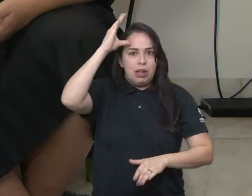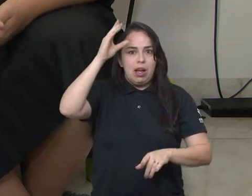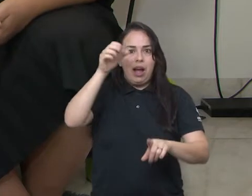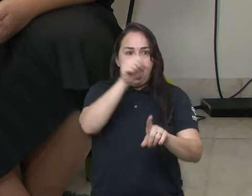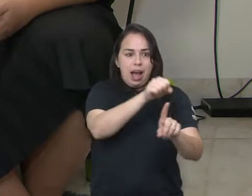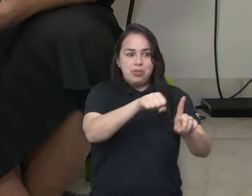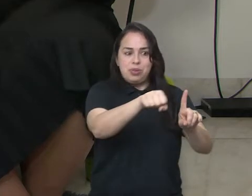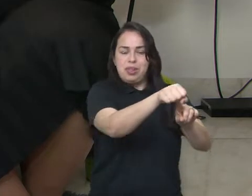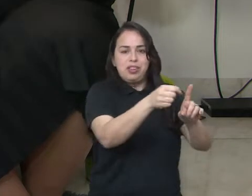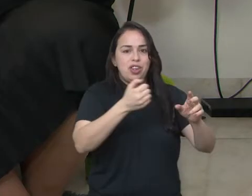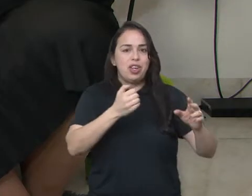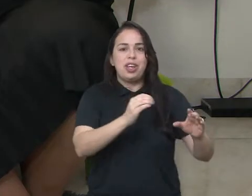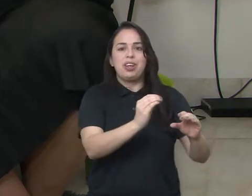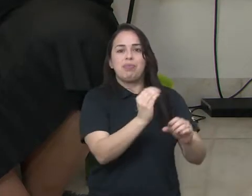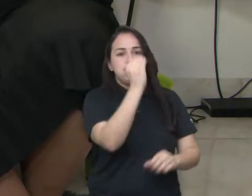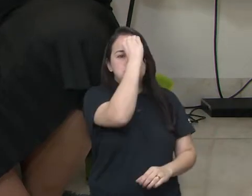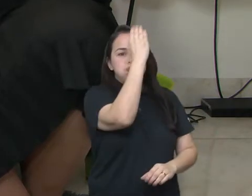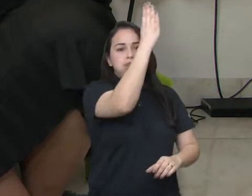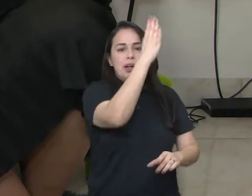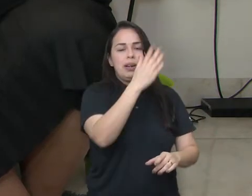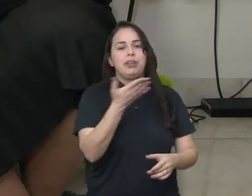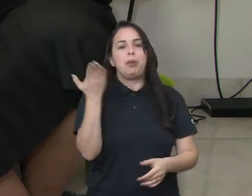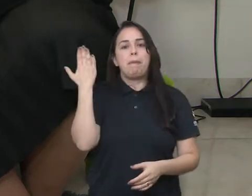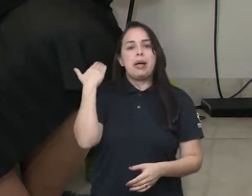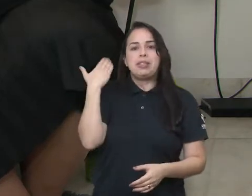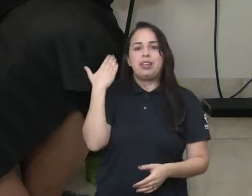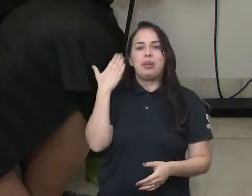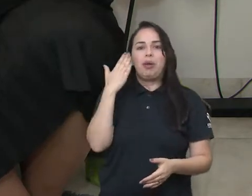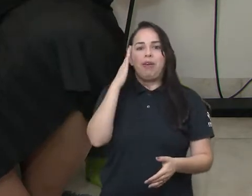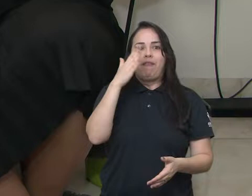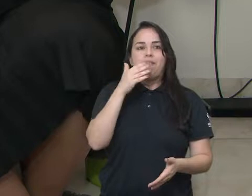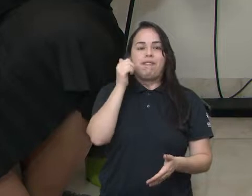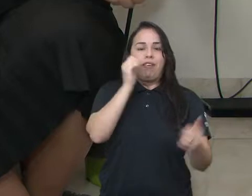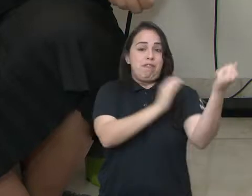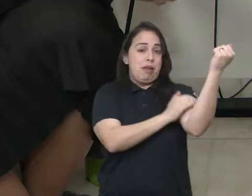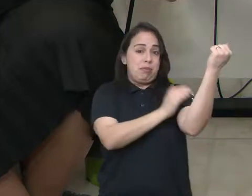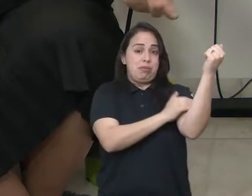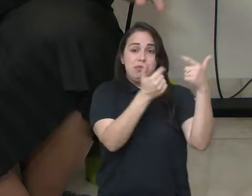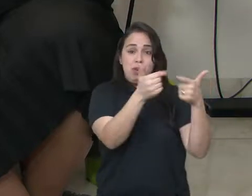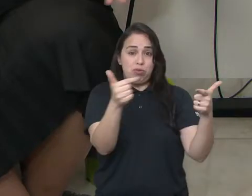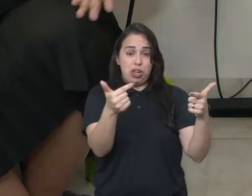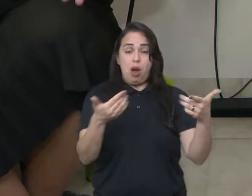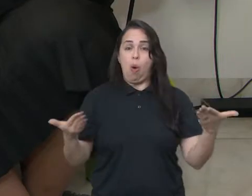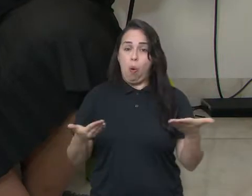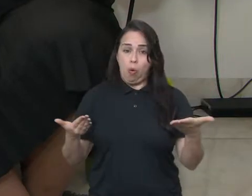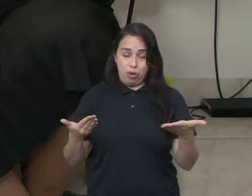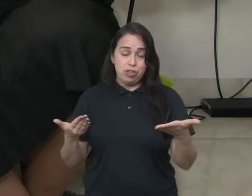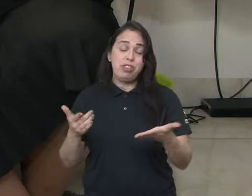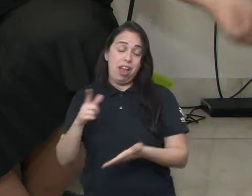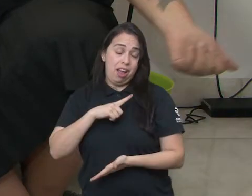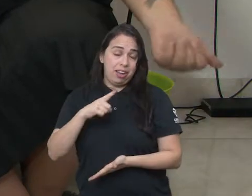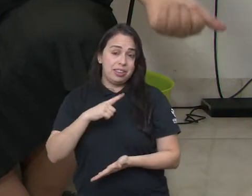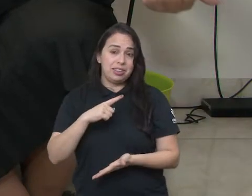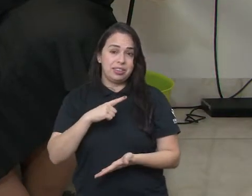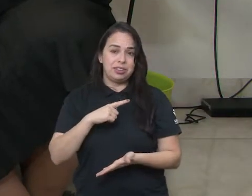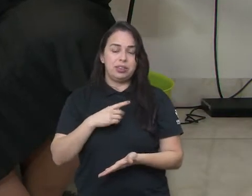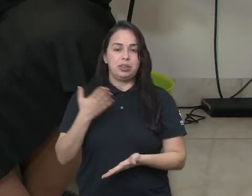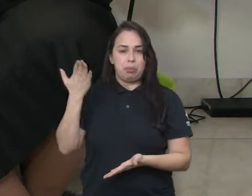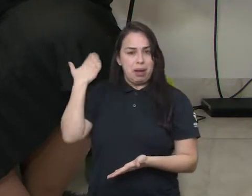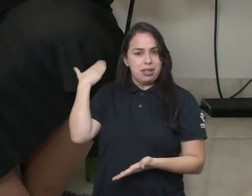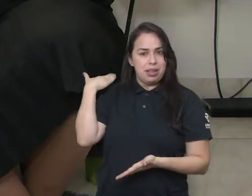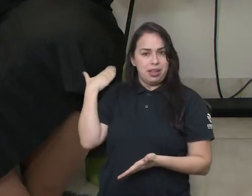desenvolvendo, amadurecendo, a sociedade também estava amadurecendo. Não tinha o feminismo forte da maneira que é hoje. Na época que eu